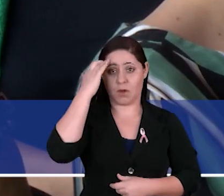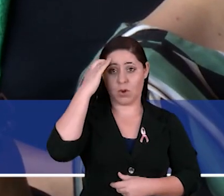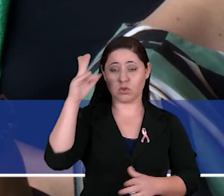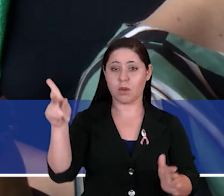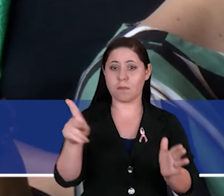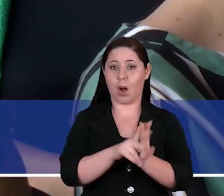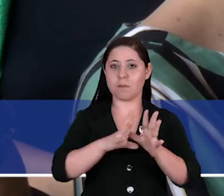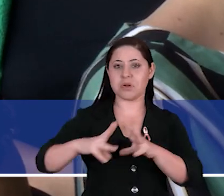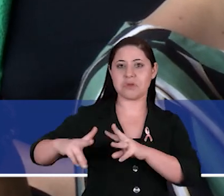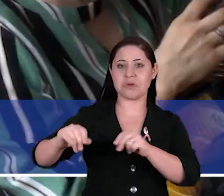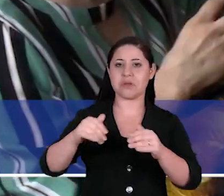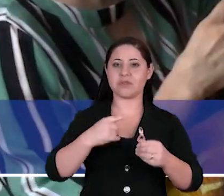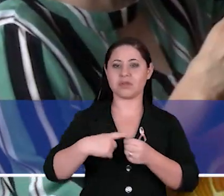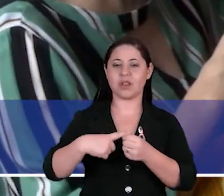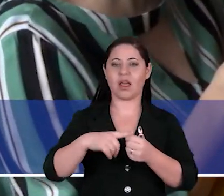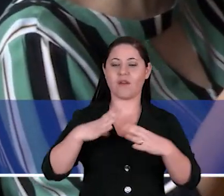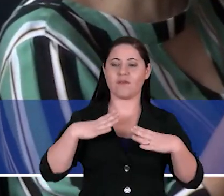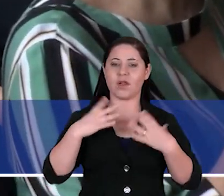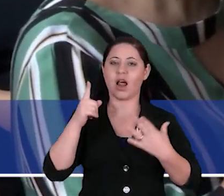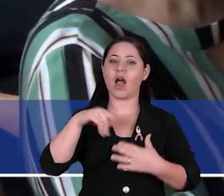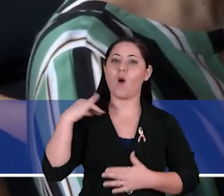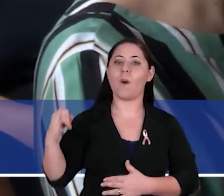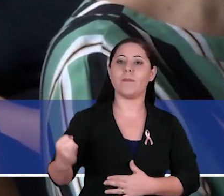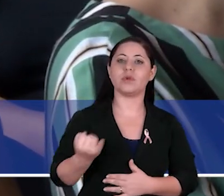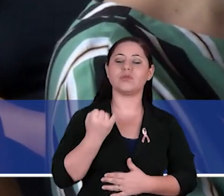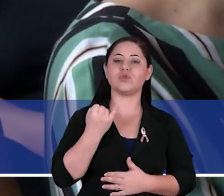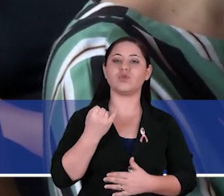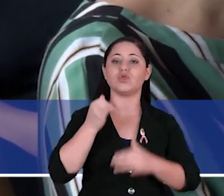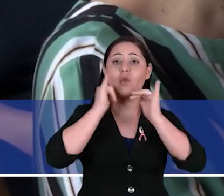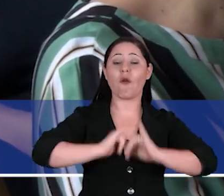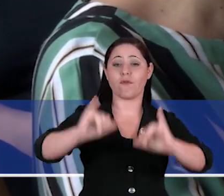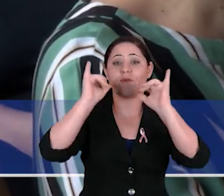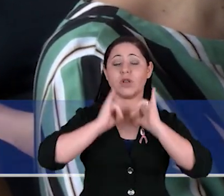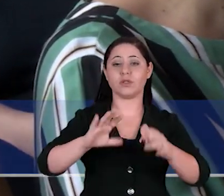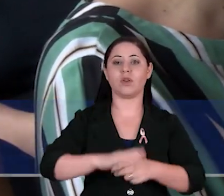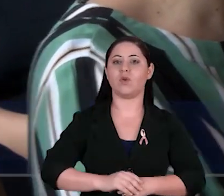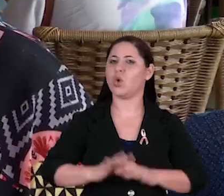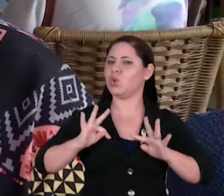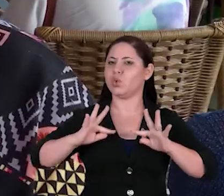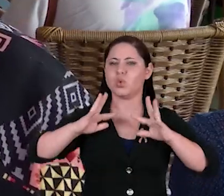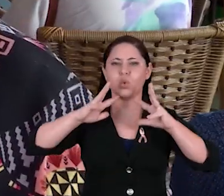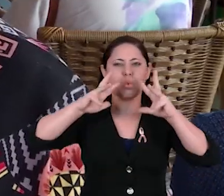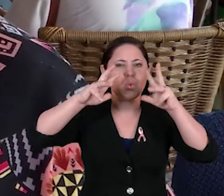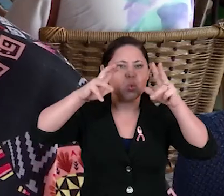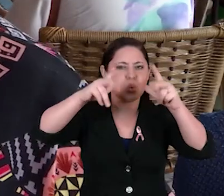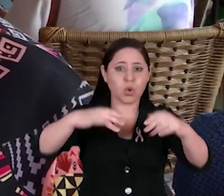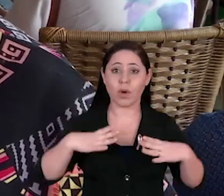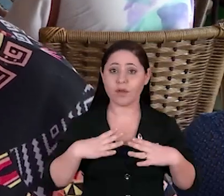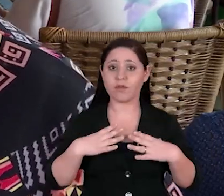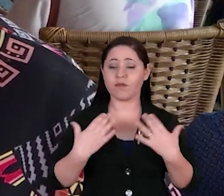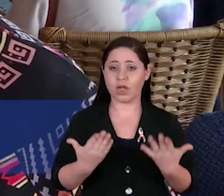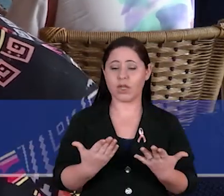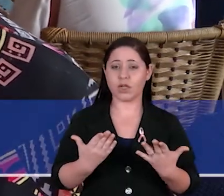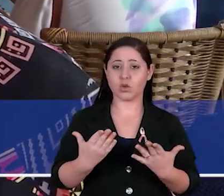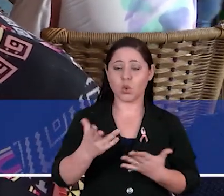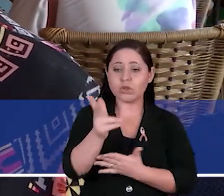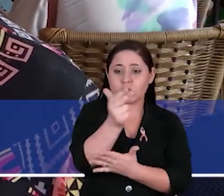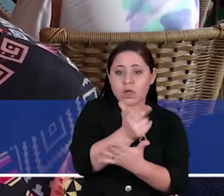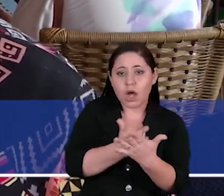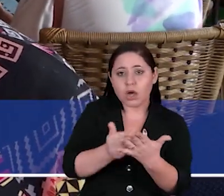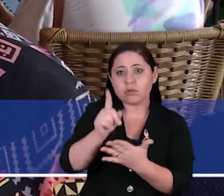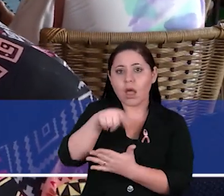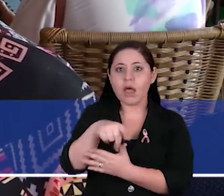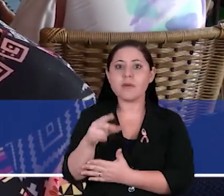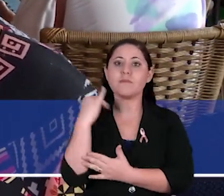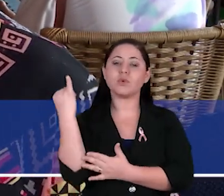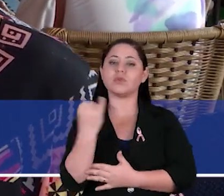é artista da terra, o festival é uma grande oportunidade de divulgação. toda atividade, todo evento de arte